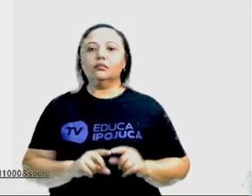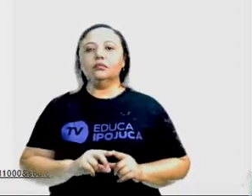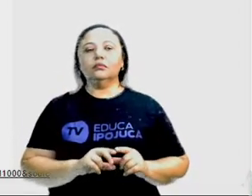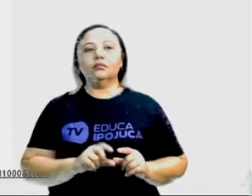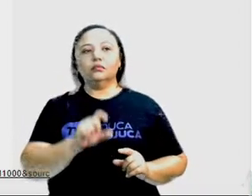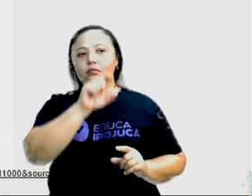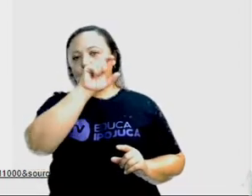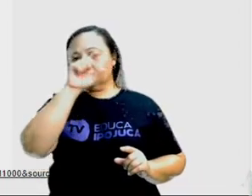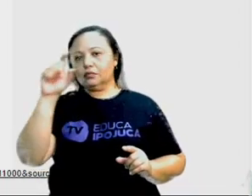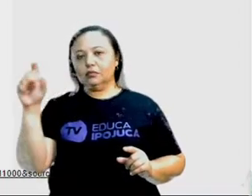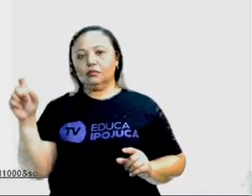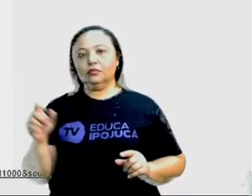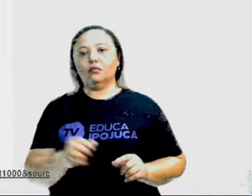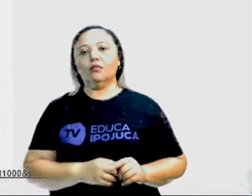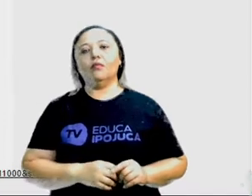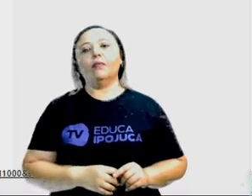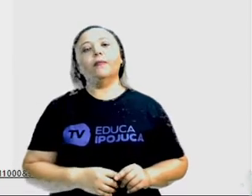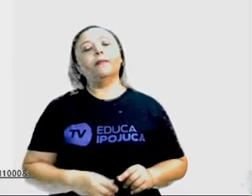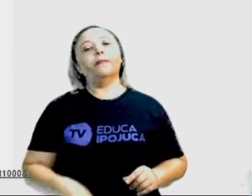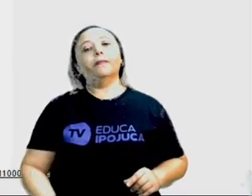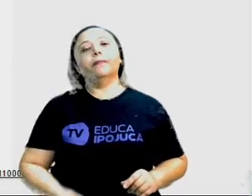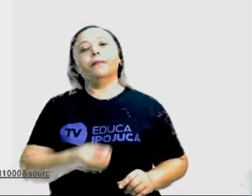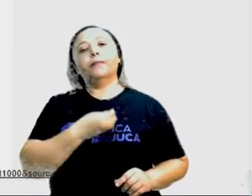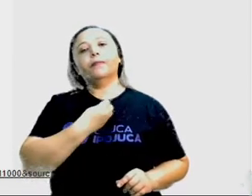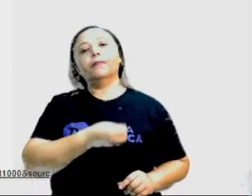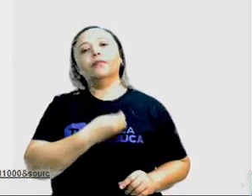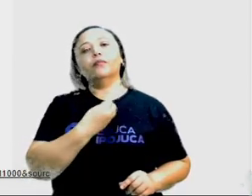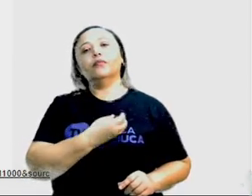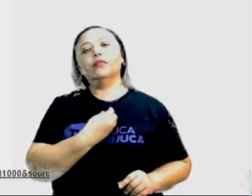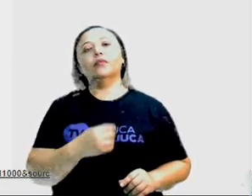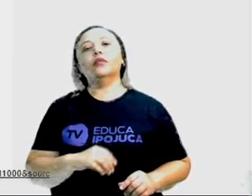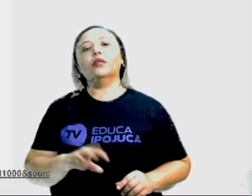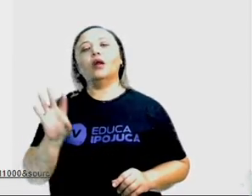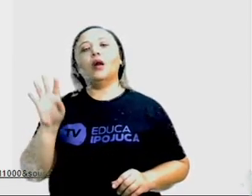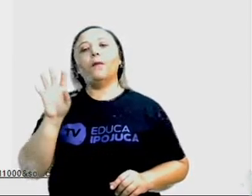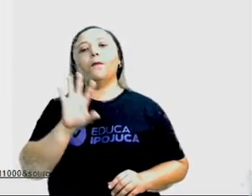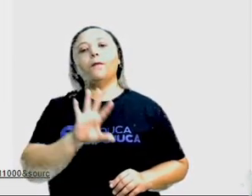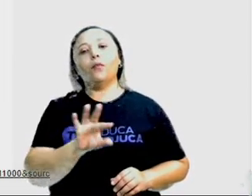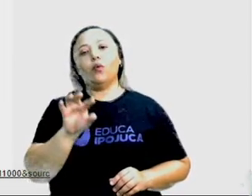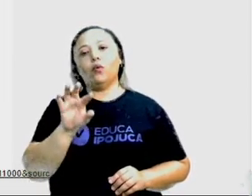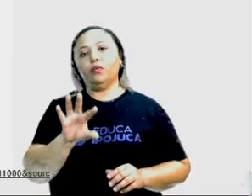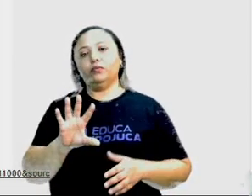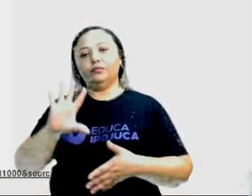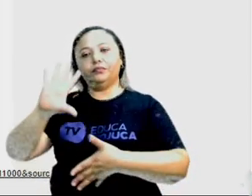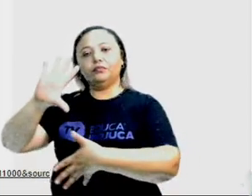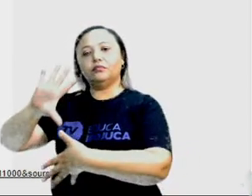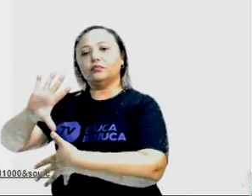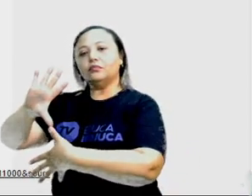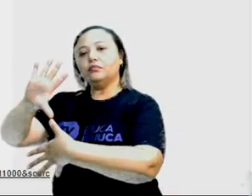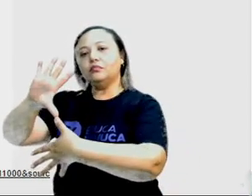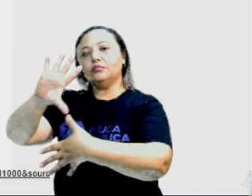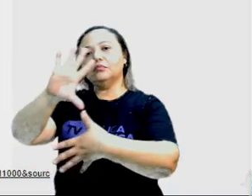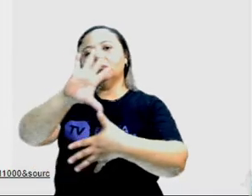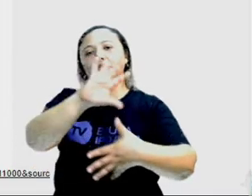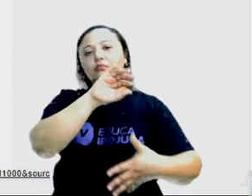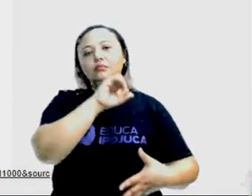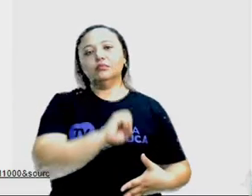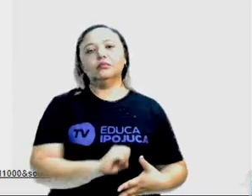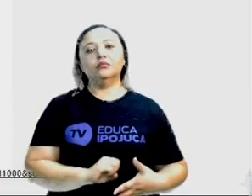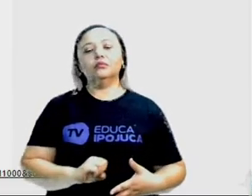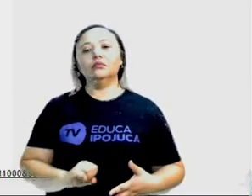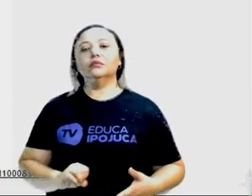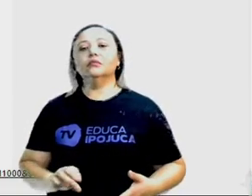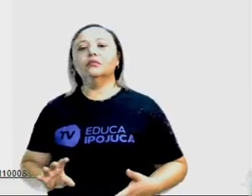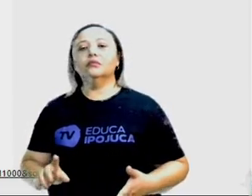expectativa de vida por continente. Imagine uma pesquisa feita para saber quantas